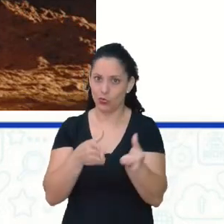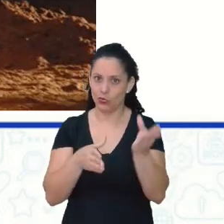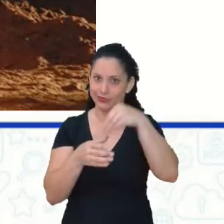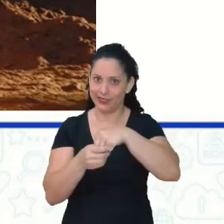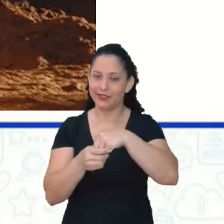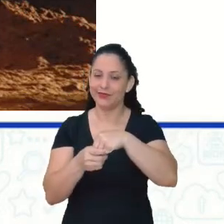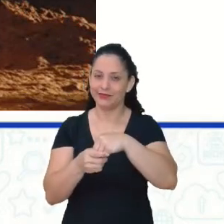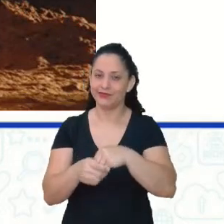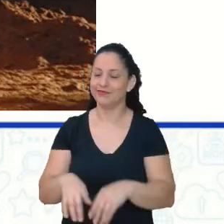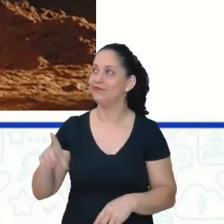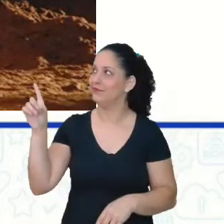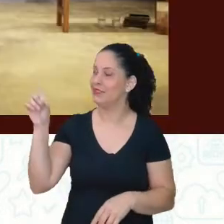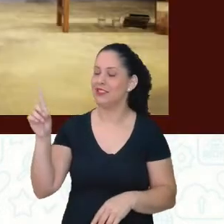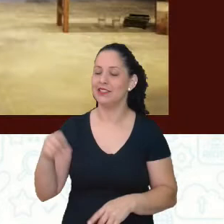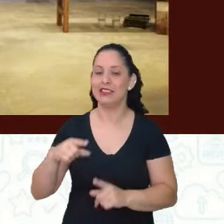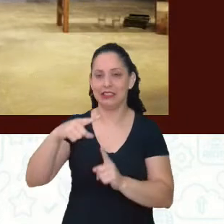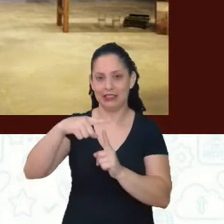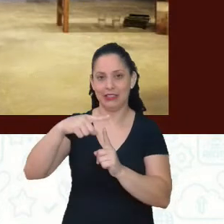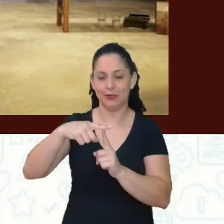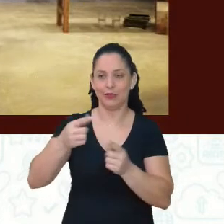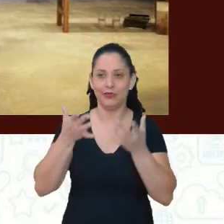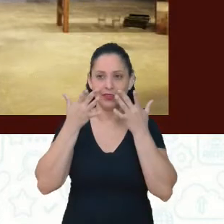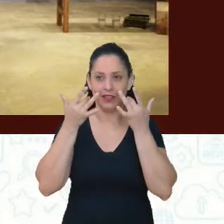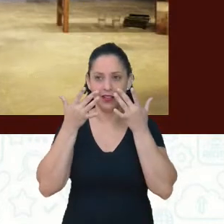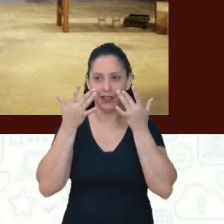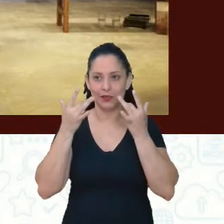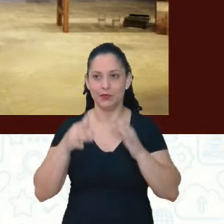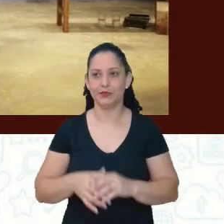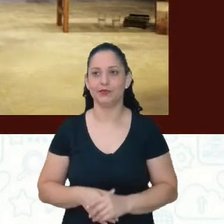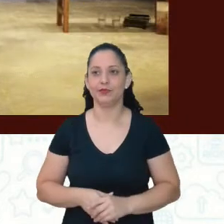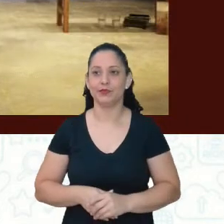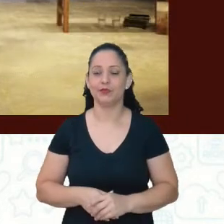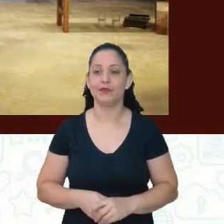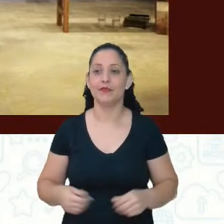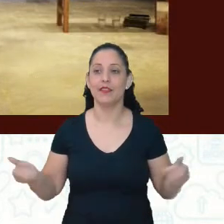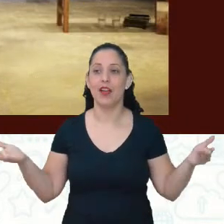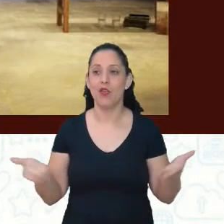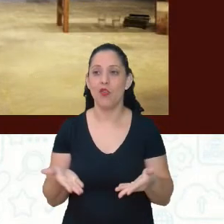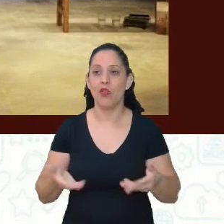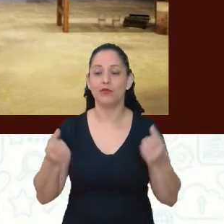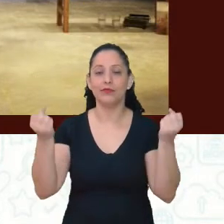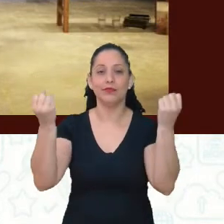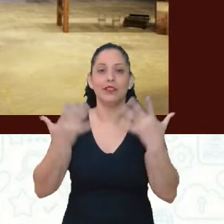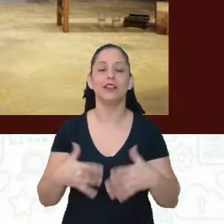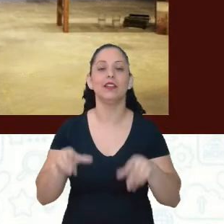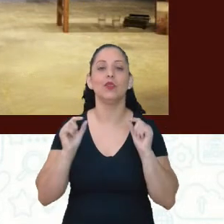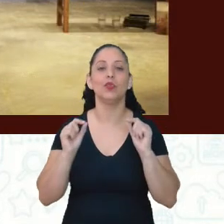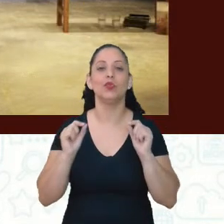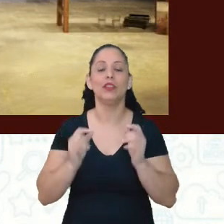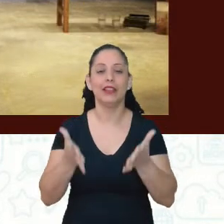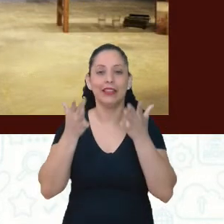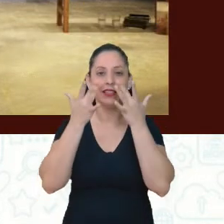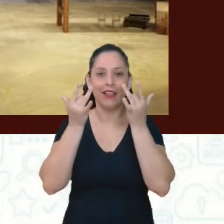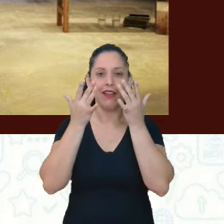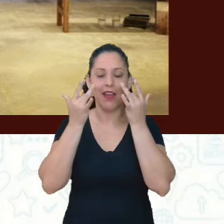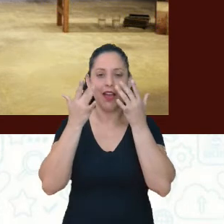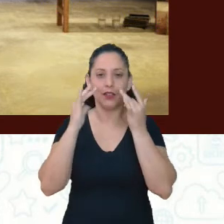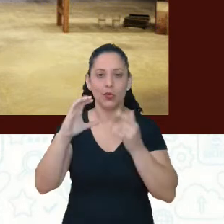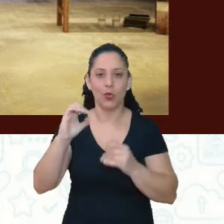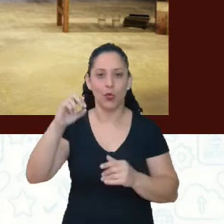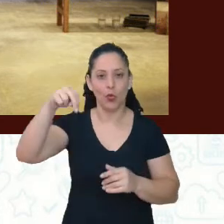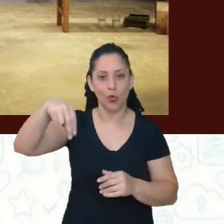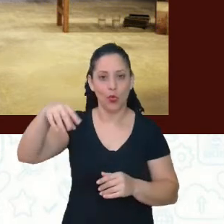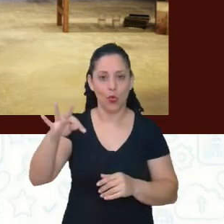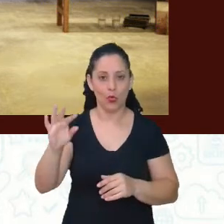forma de teatro. Vê que rico. E aí a gente vai agora falar um pouquinho do contemporâneo. Muito Veja, bom o também.